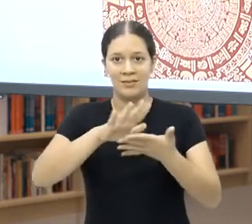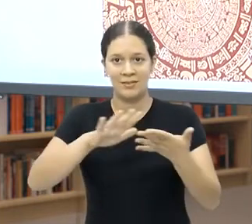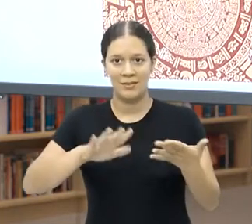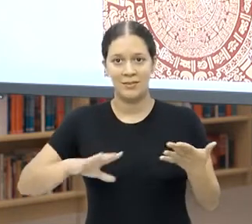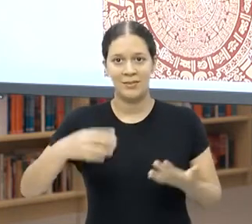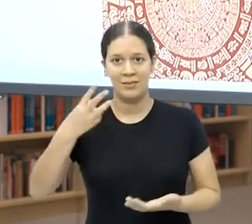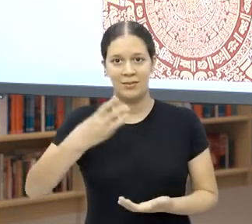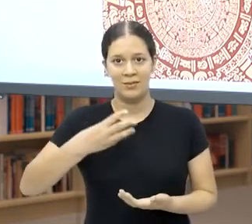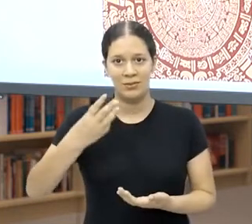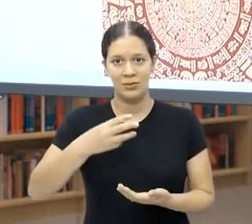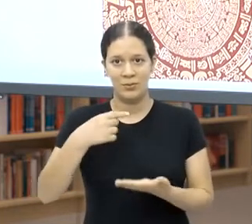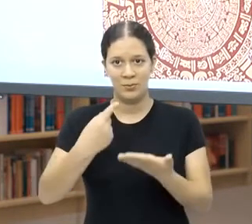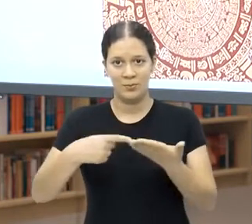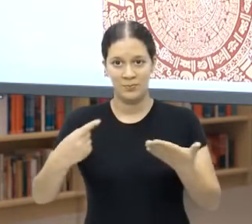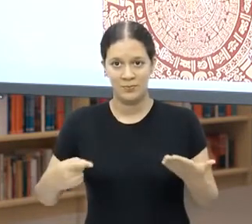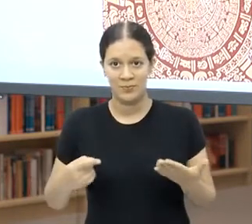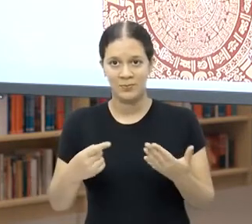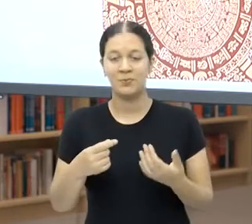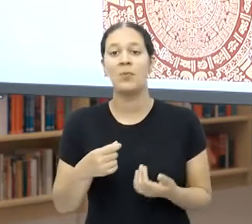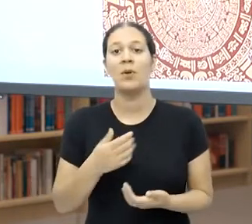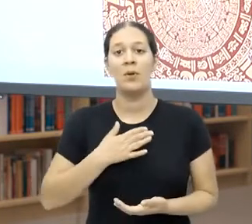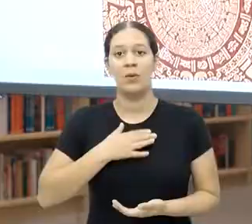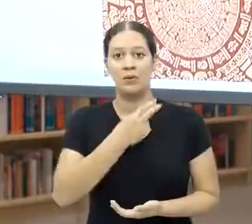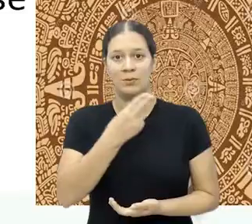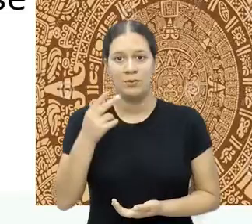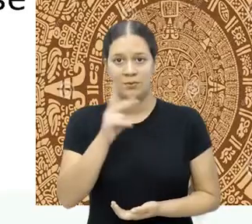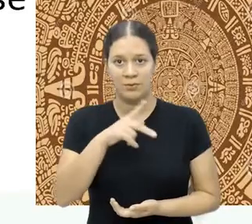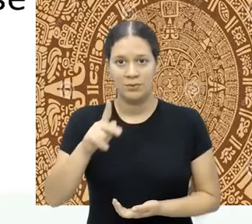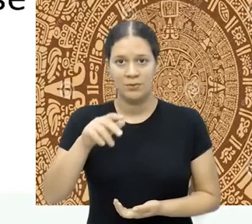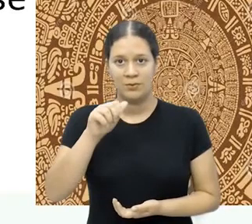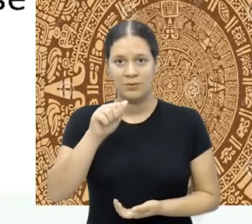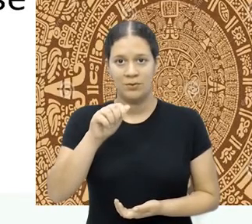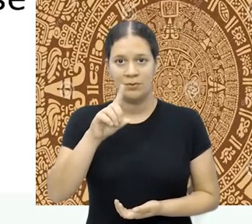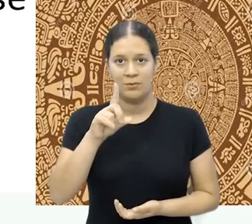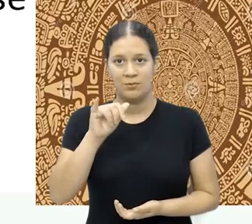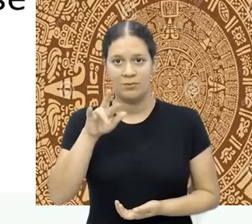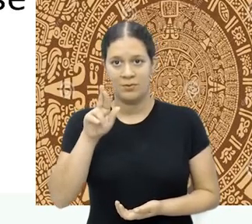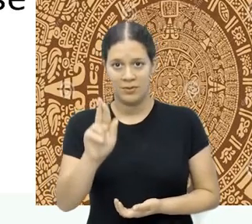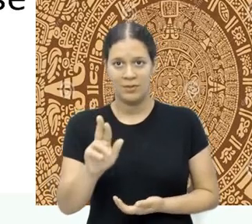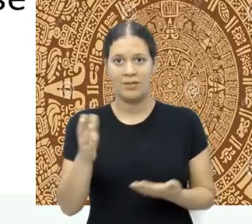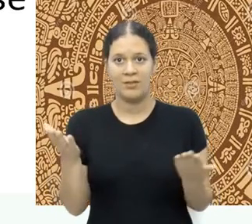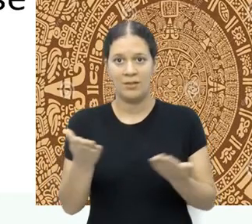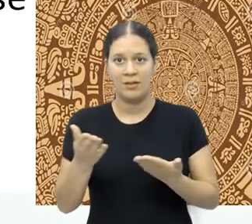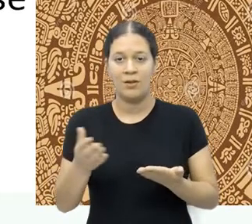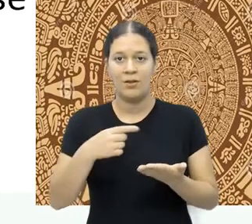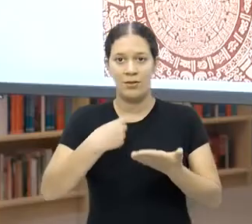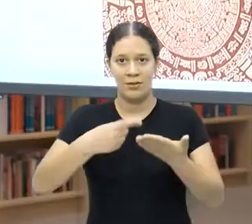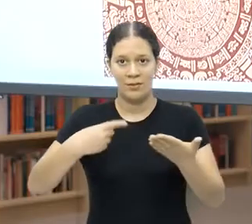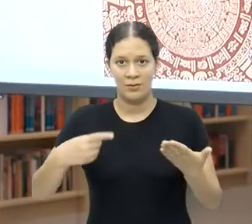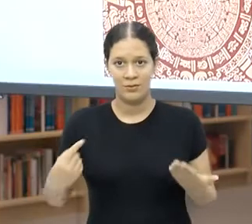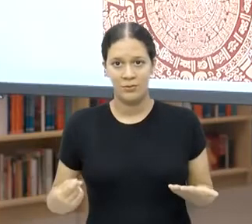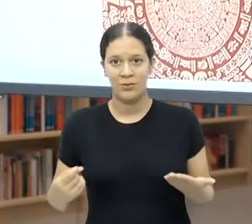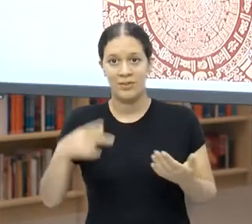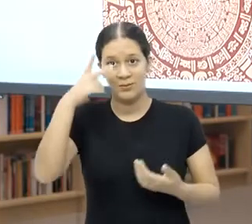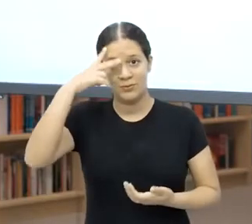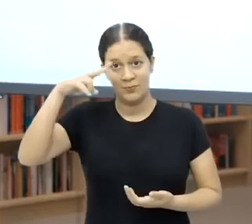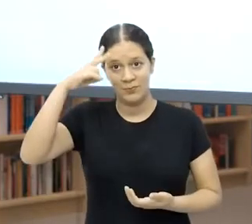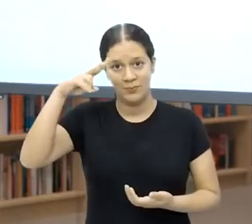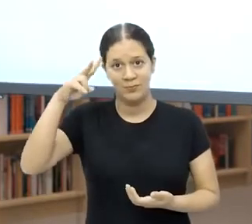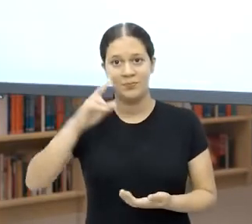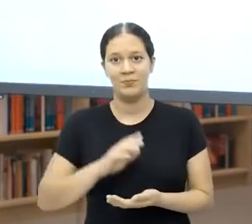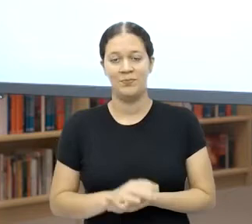da terceira apostila, beleza assim? Meu nome é professor Aldir José e essa é a nossa aula de